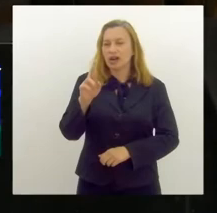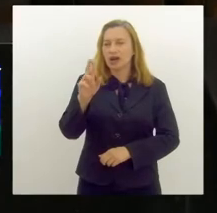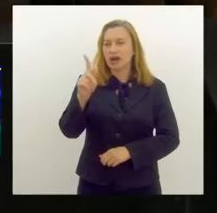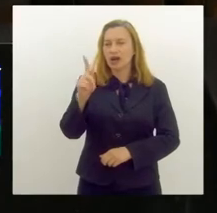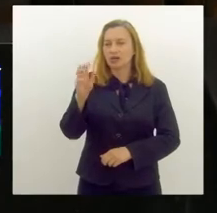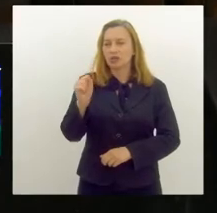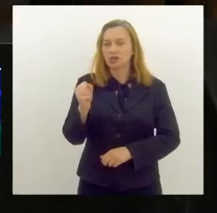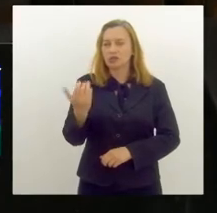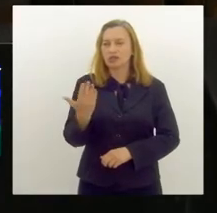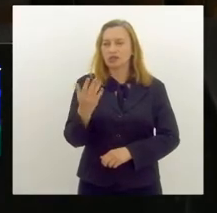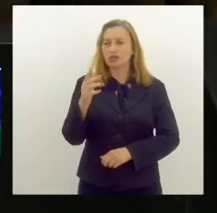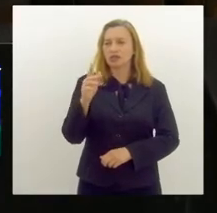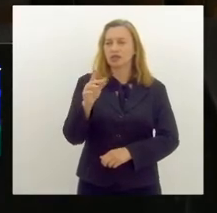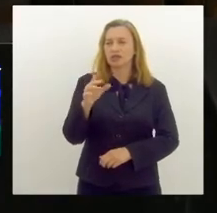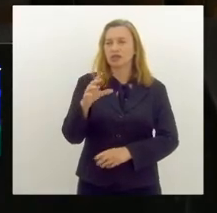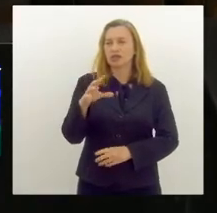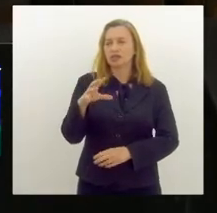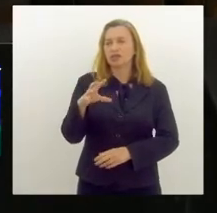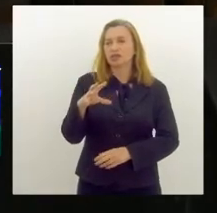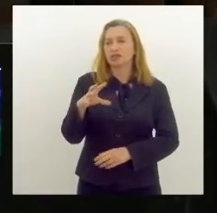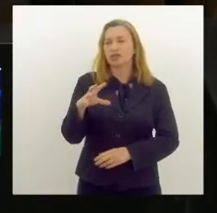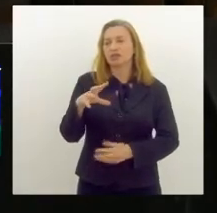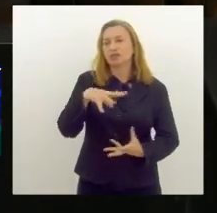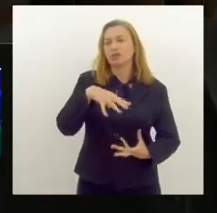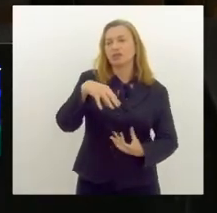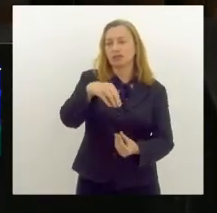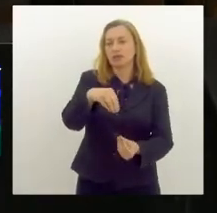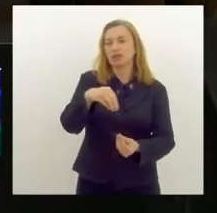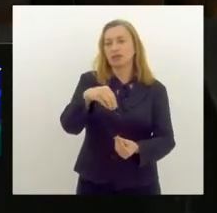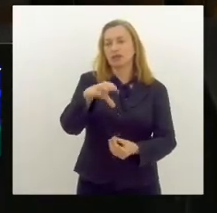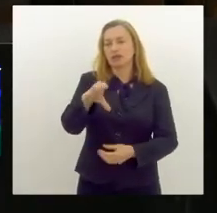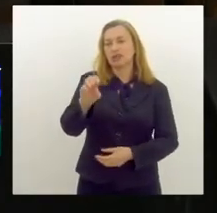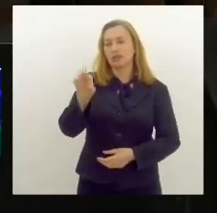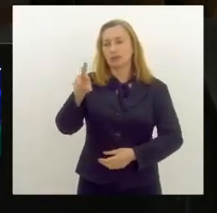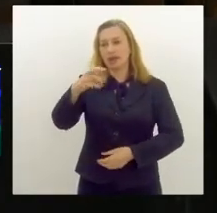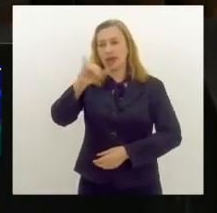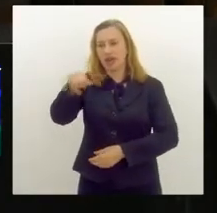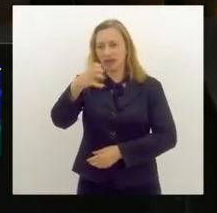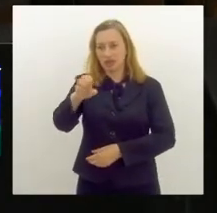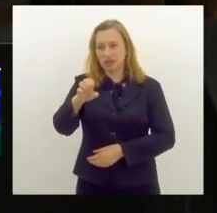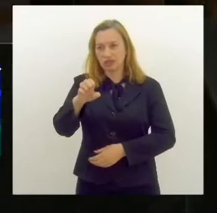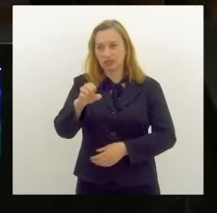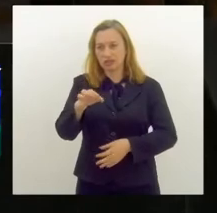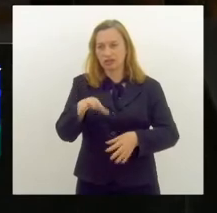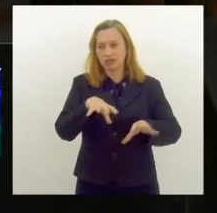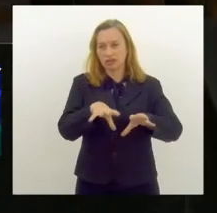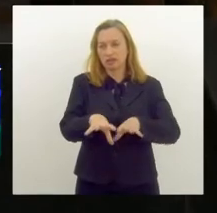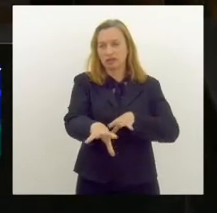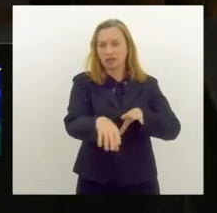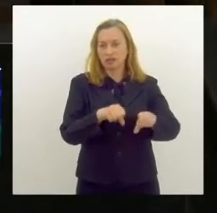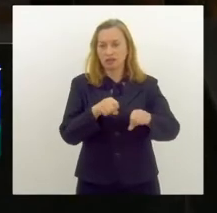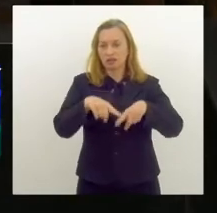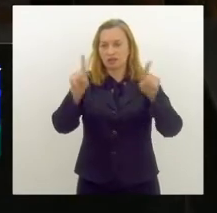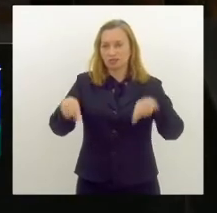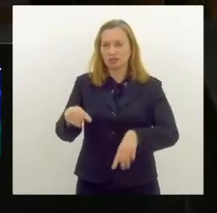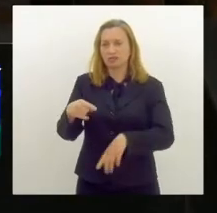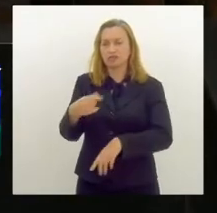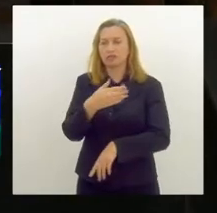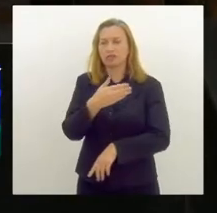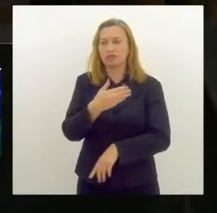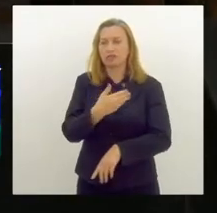que é a Fundação Centro Estadual de Estatísticas, Pesquisas e Formação de Servidores Públicos do Estado do Rio de Janeiro.